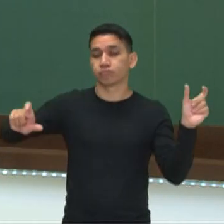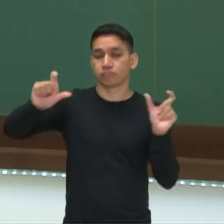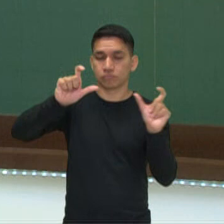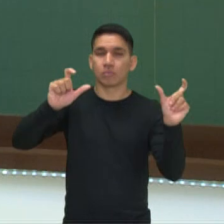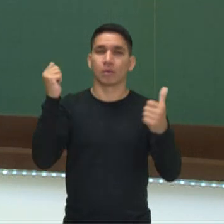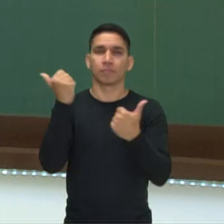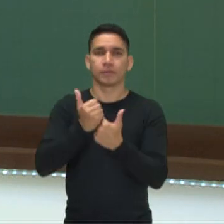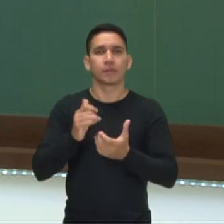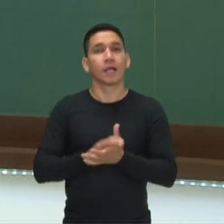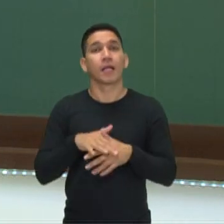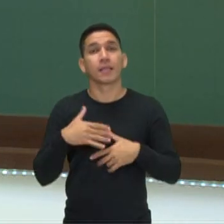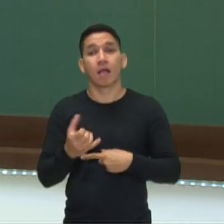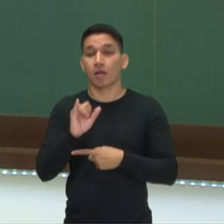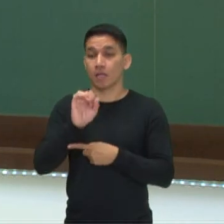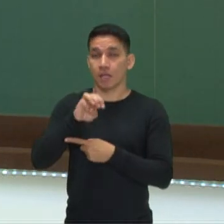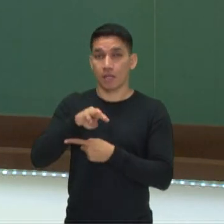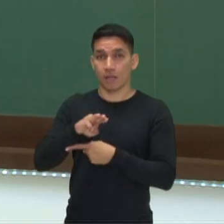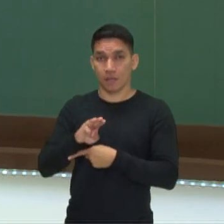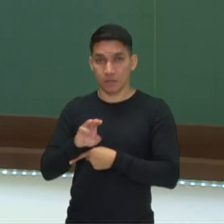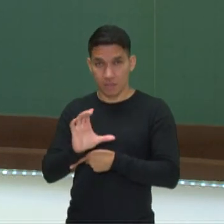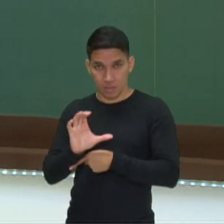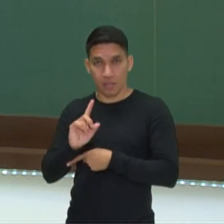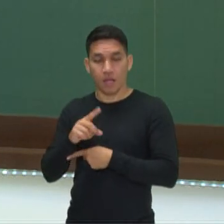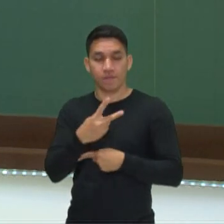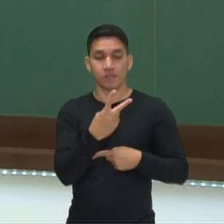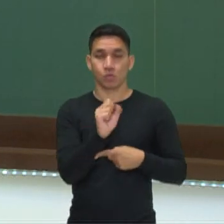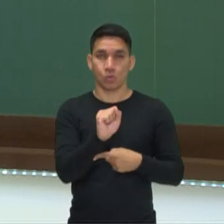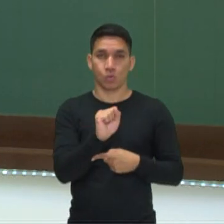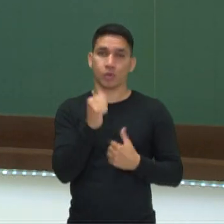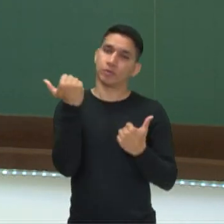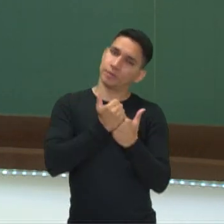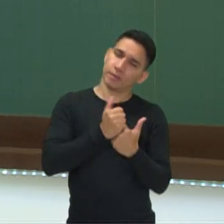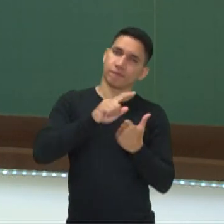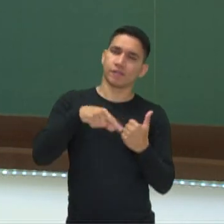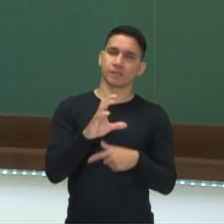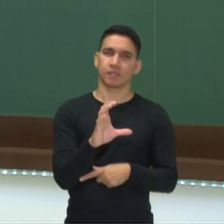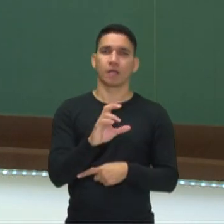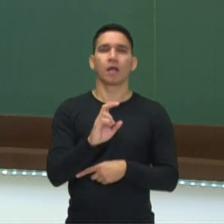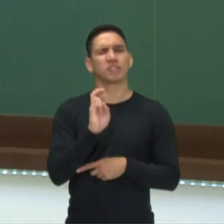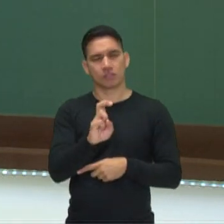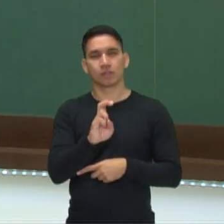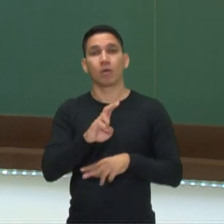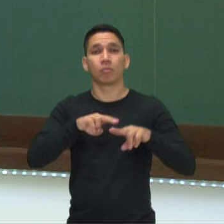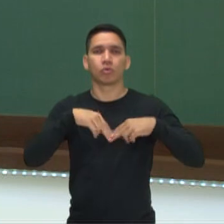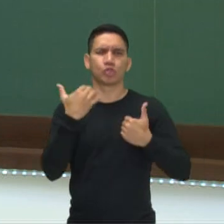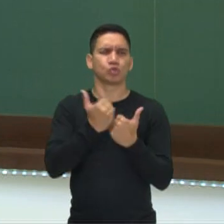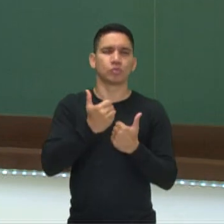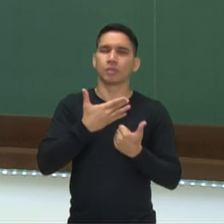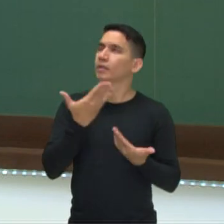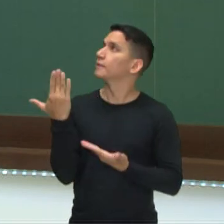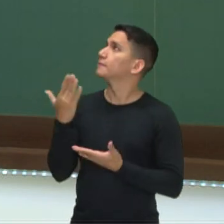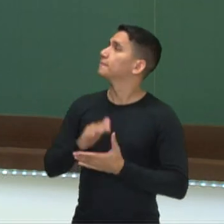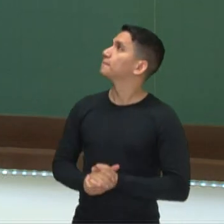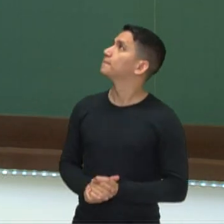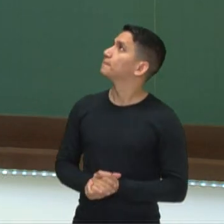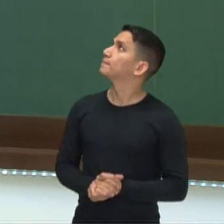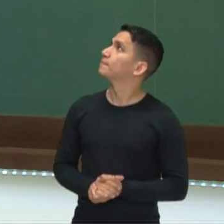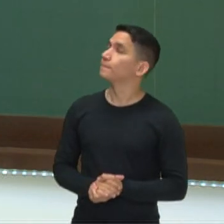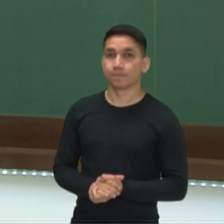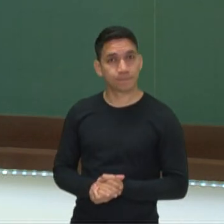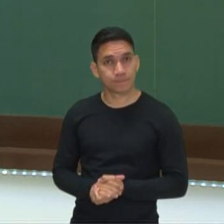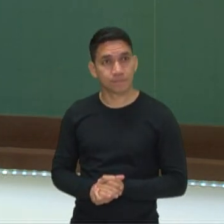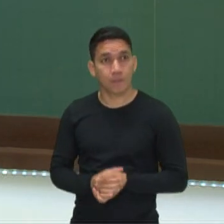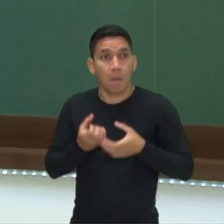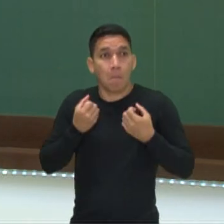ok? Então, o IMC é 28,5. Então, tira a letrinha IMC, coloca o 28,5 no lugar.